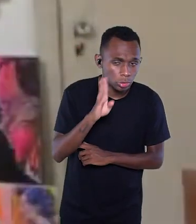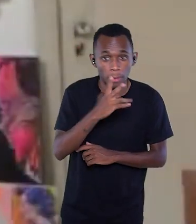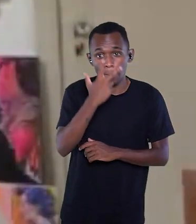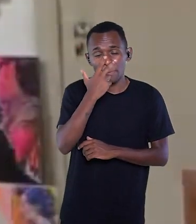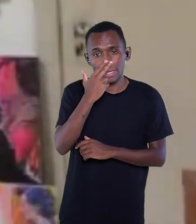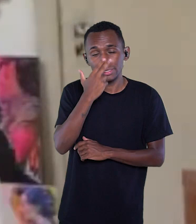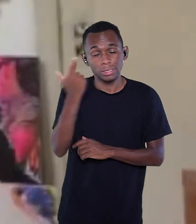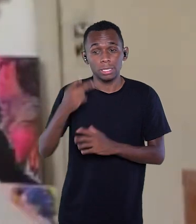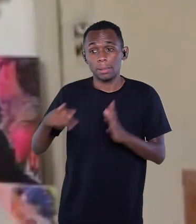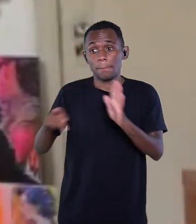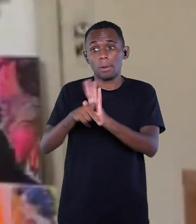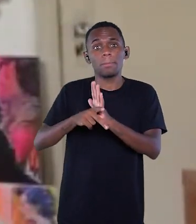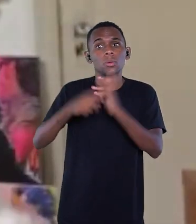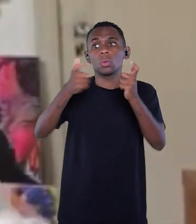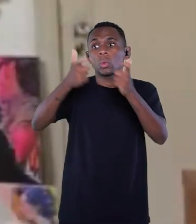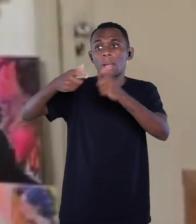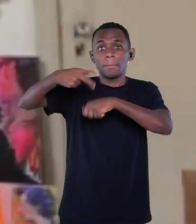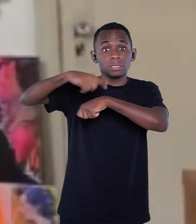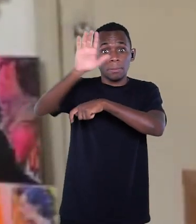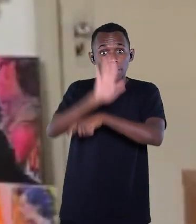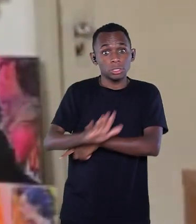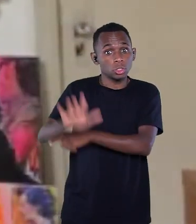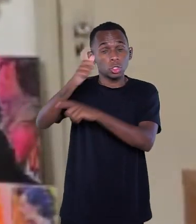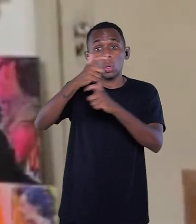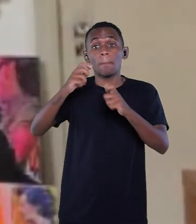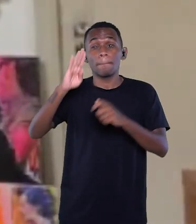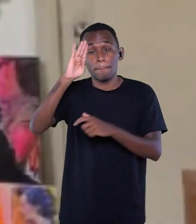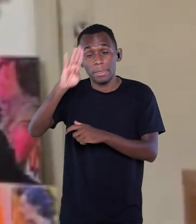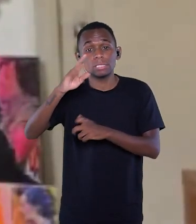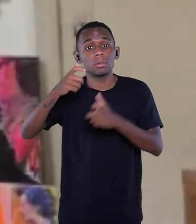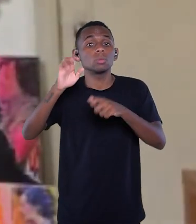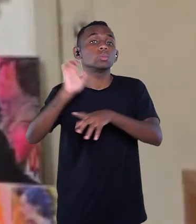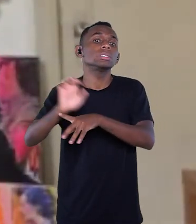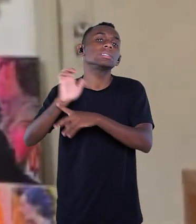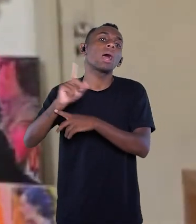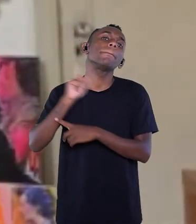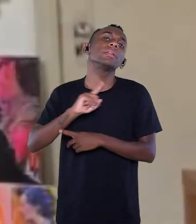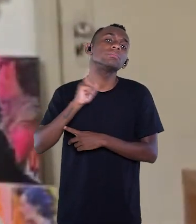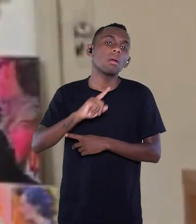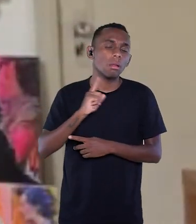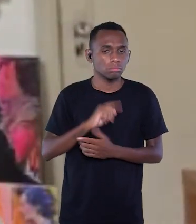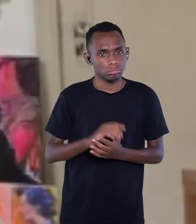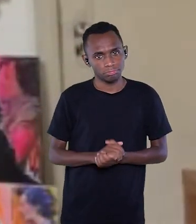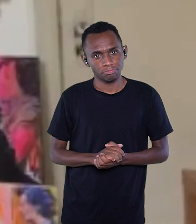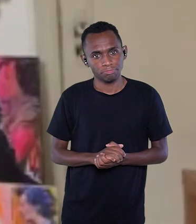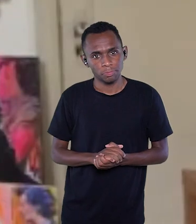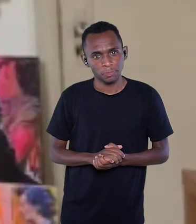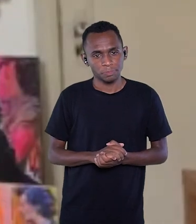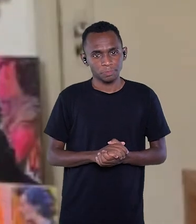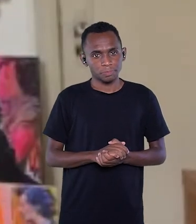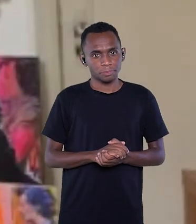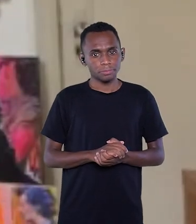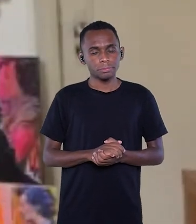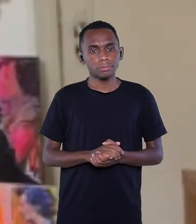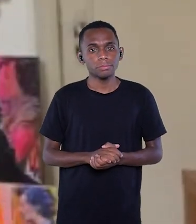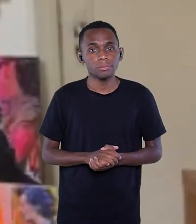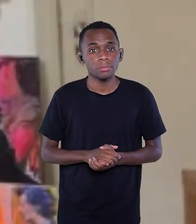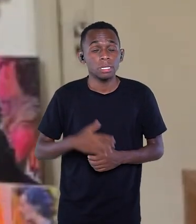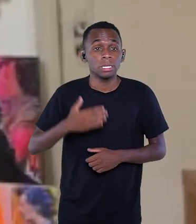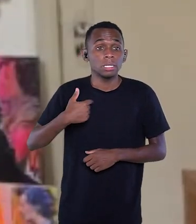rádios populares para o Brasil todo, mas principalmente em Minas Gerais, né? E aí